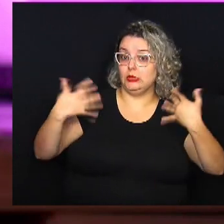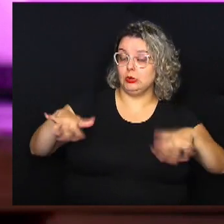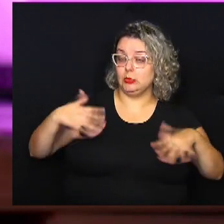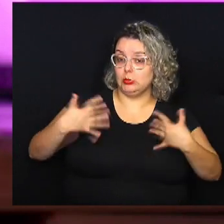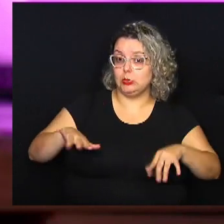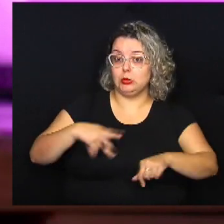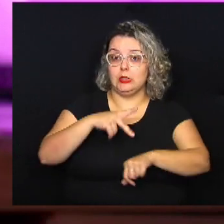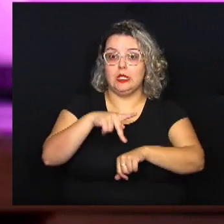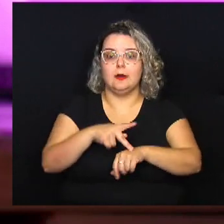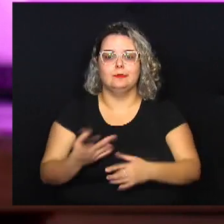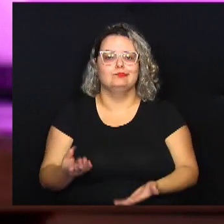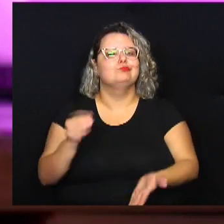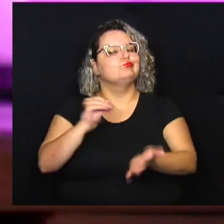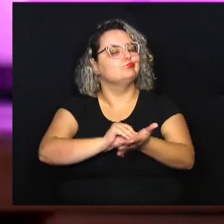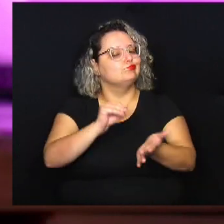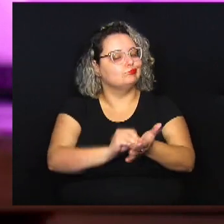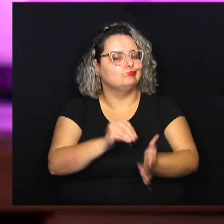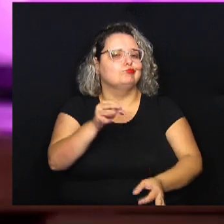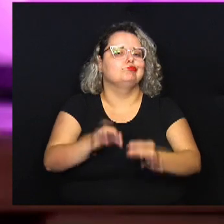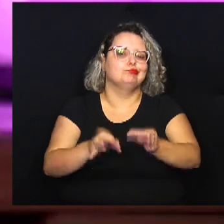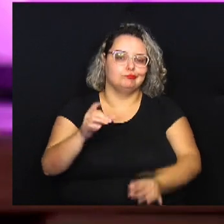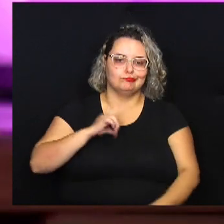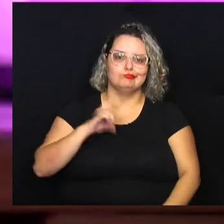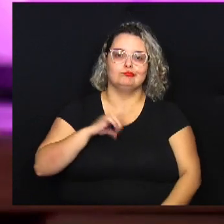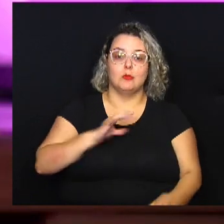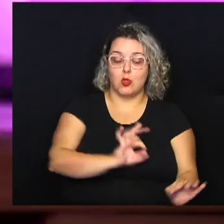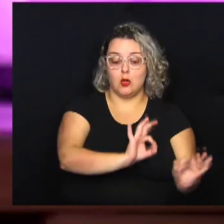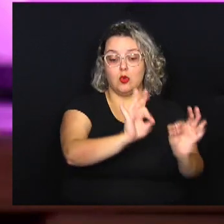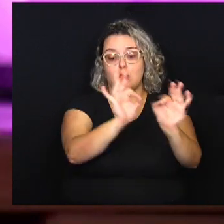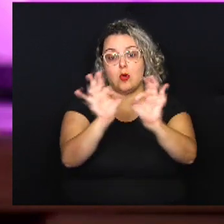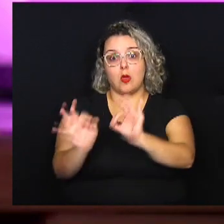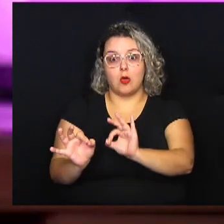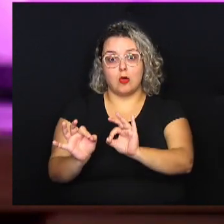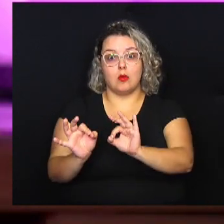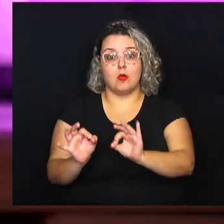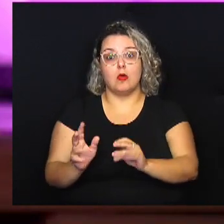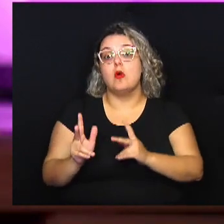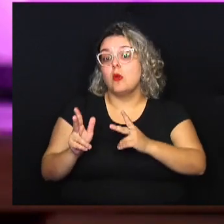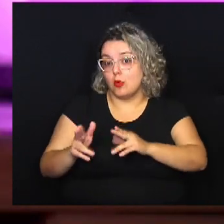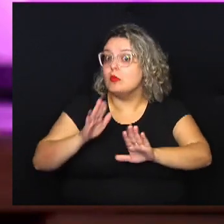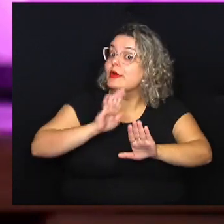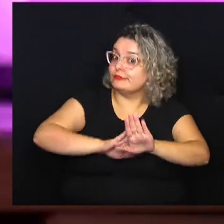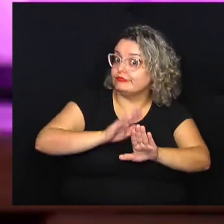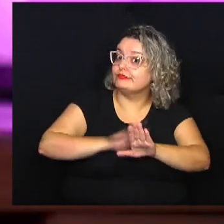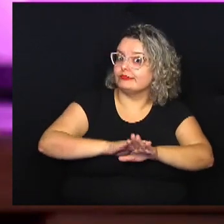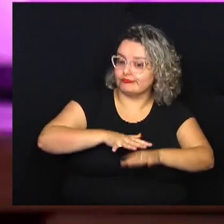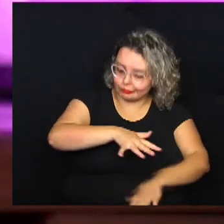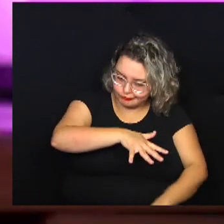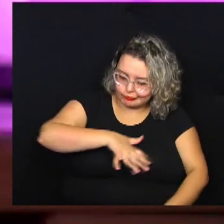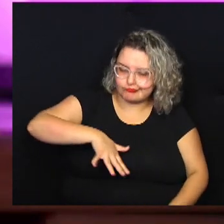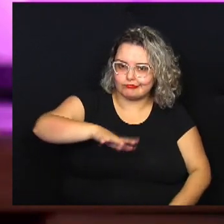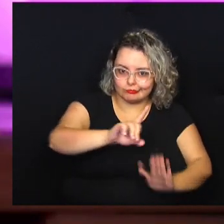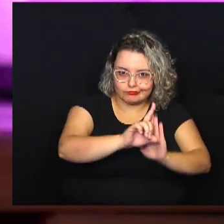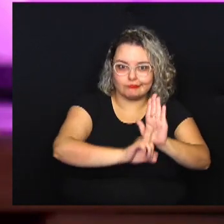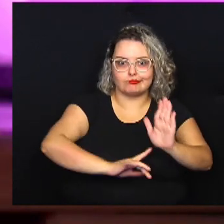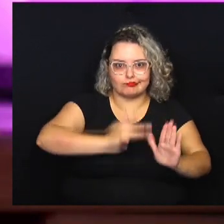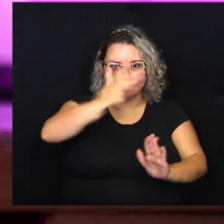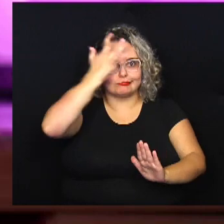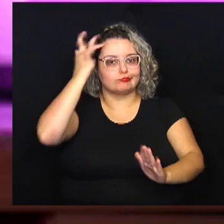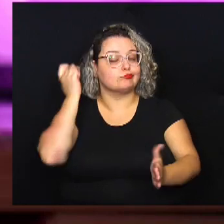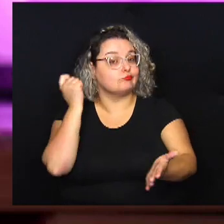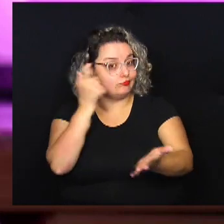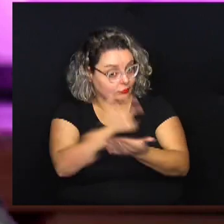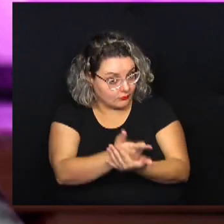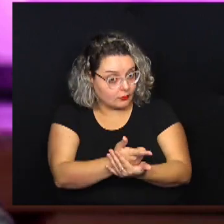conta da injustiça que foi. Eu acompanhei porque, como eu atuo dentro da seara do direito do consumidor, a